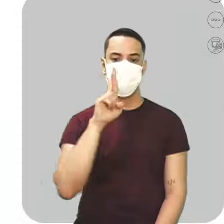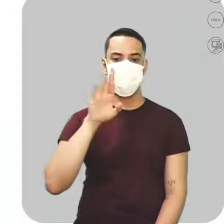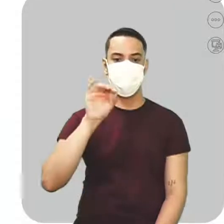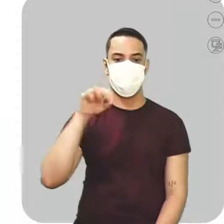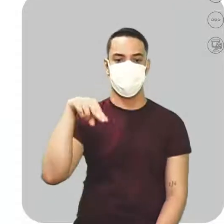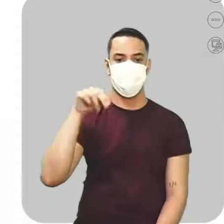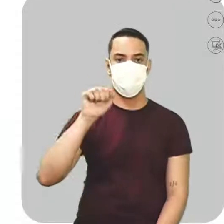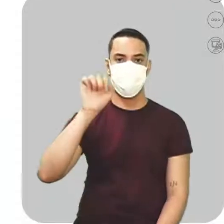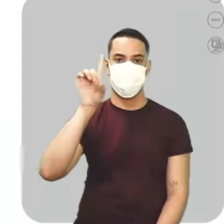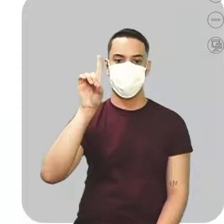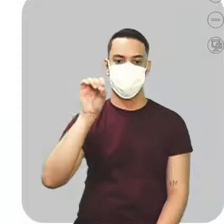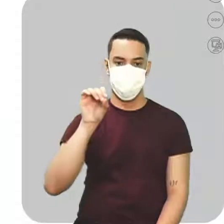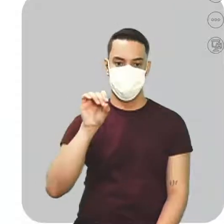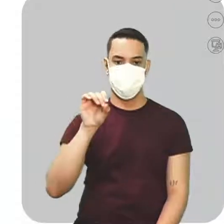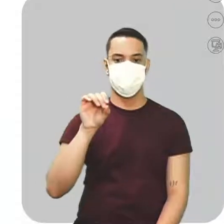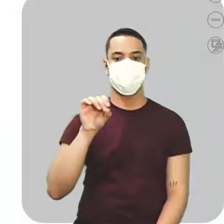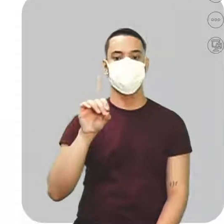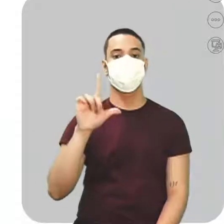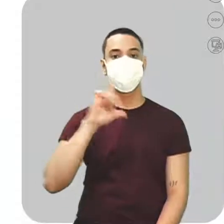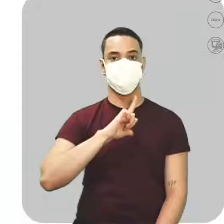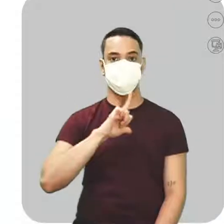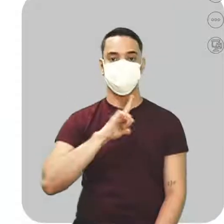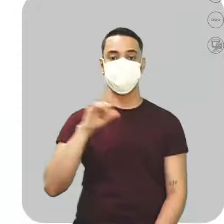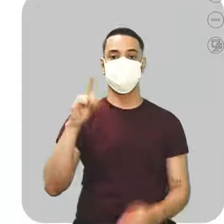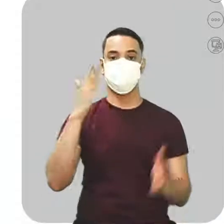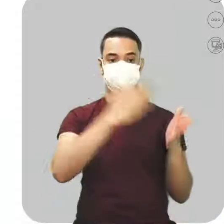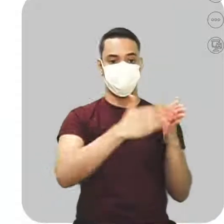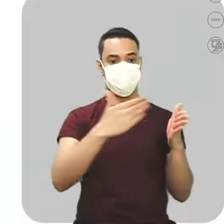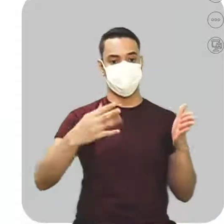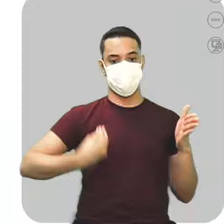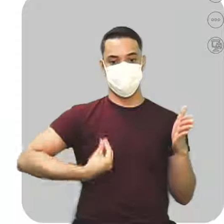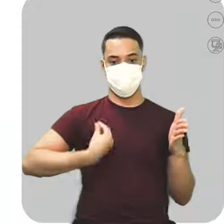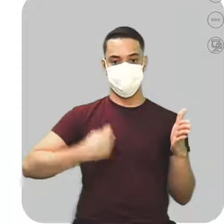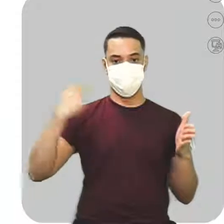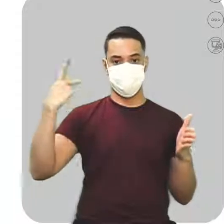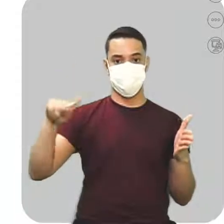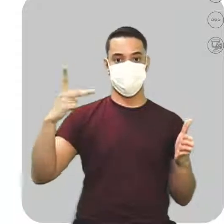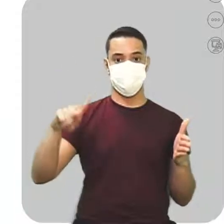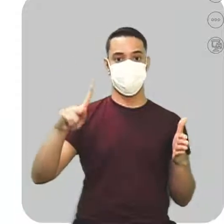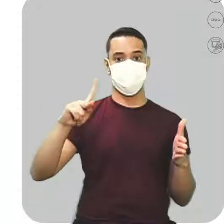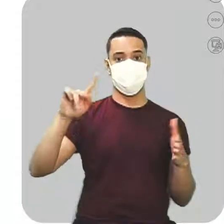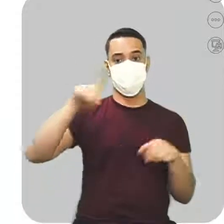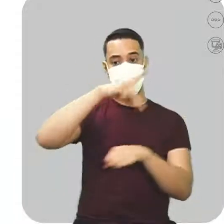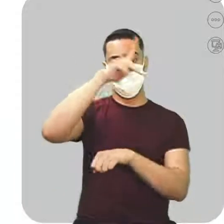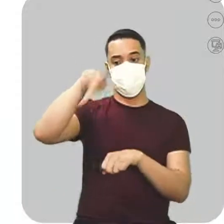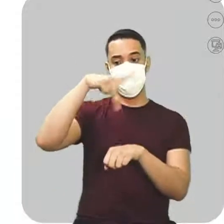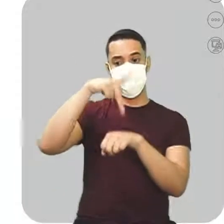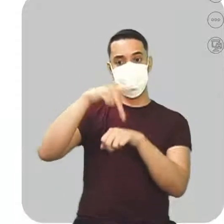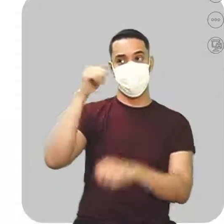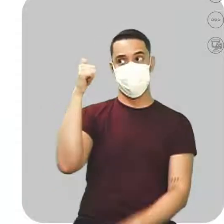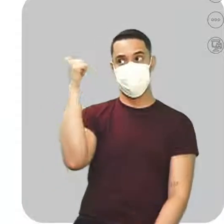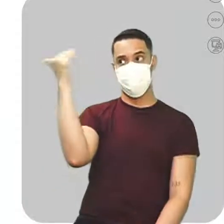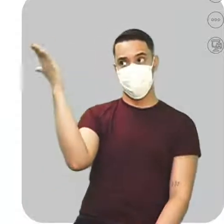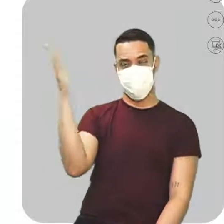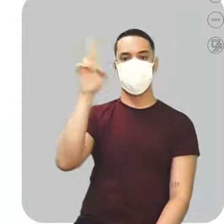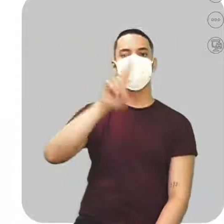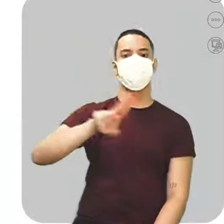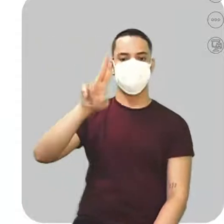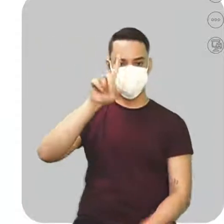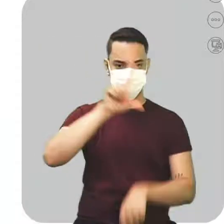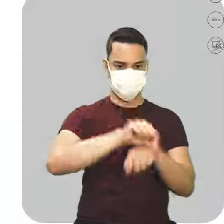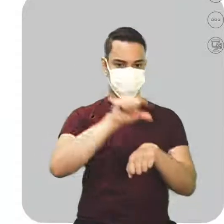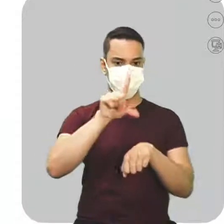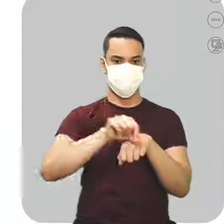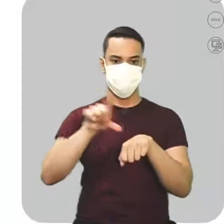que passou a maior parte da sua carreira no exterior. Então, aqui ele usou um argumento